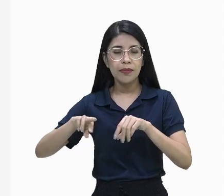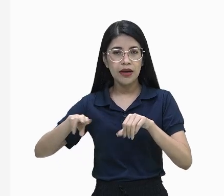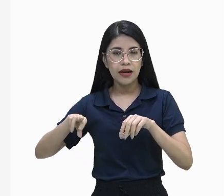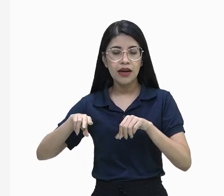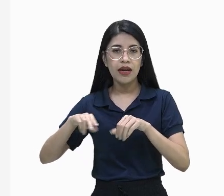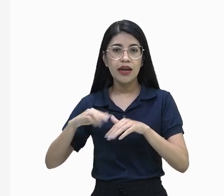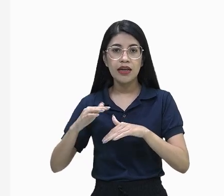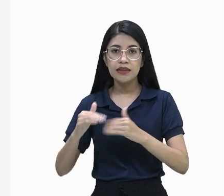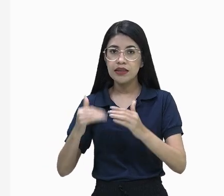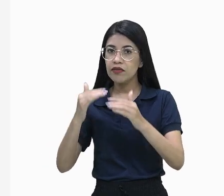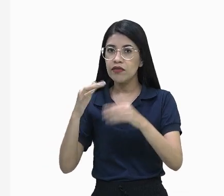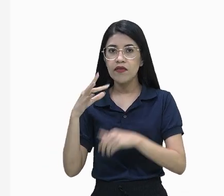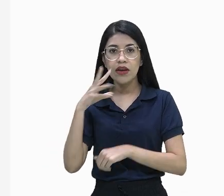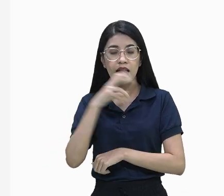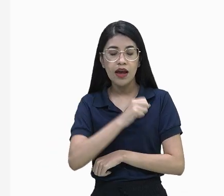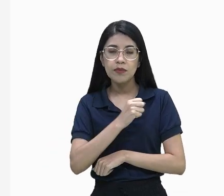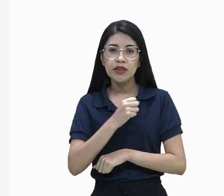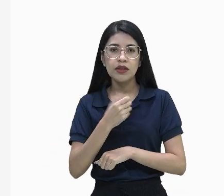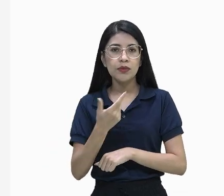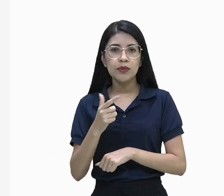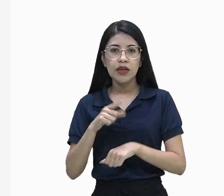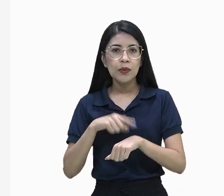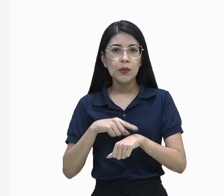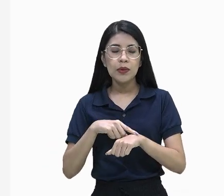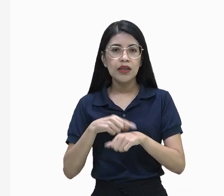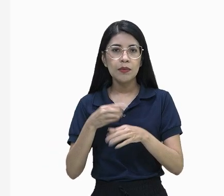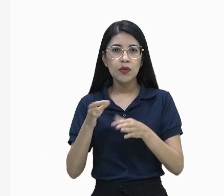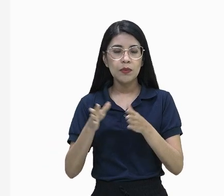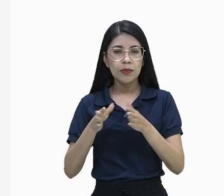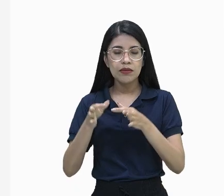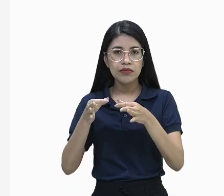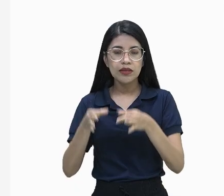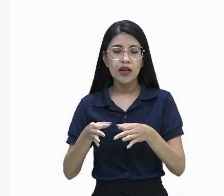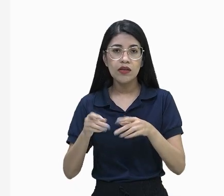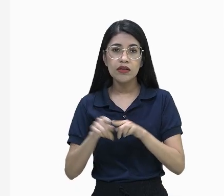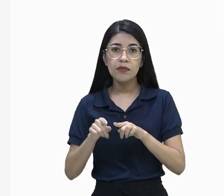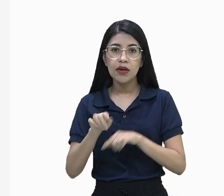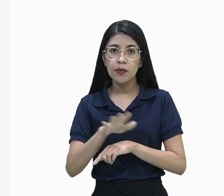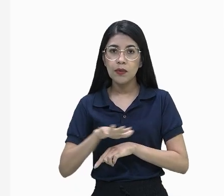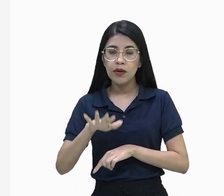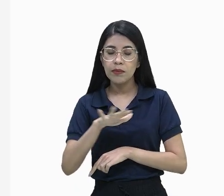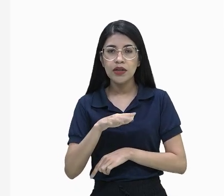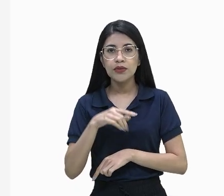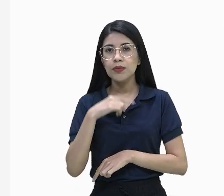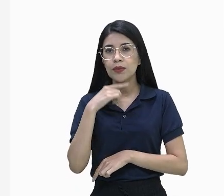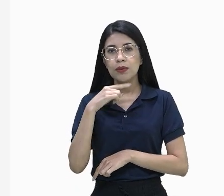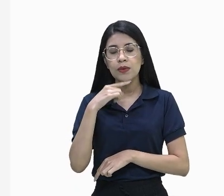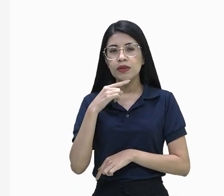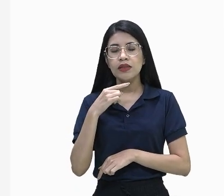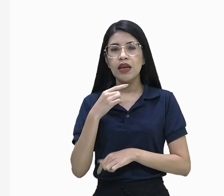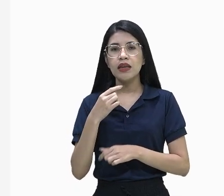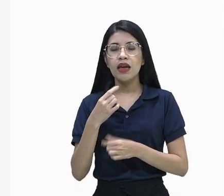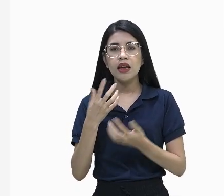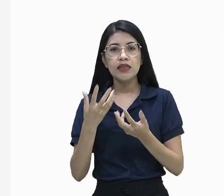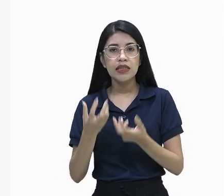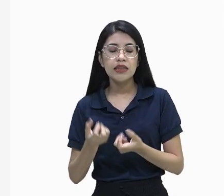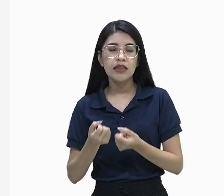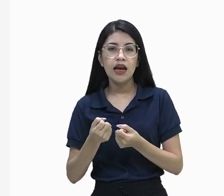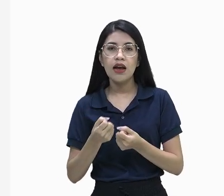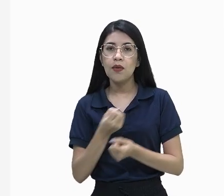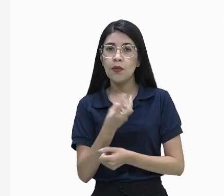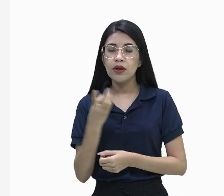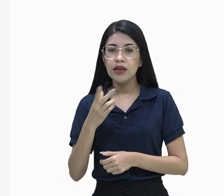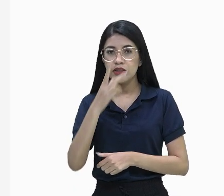rápido, então não há esse tempo, né, e o ambiente também não suporta essa quantidade, não é, professor? Pois é, então precisamos